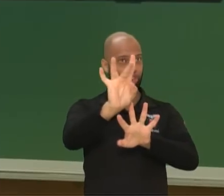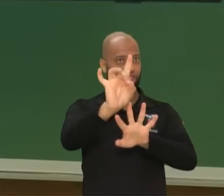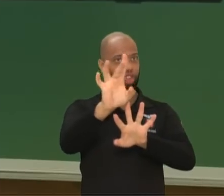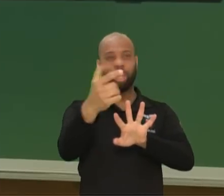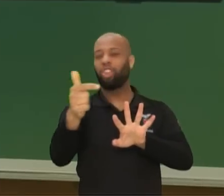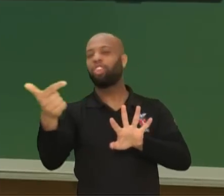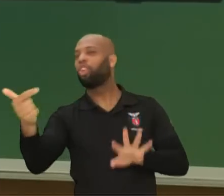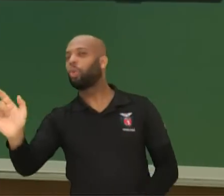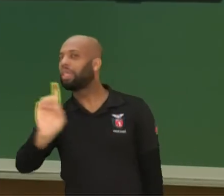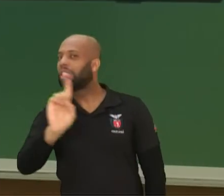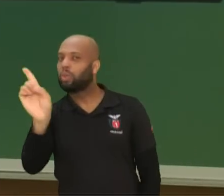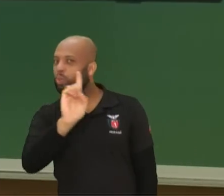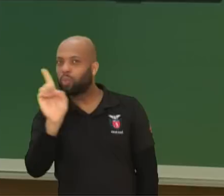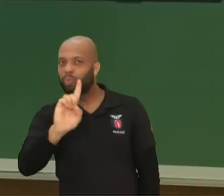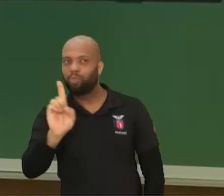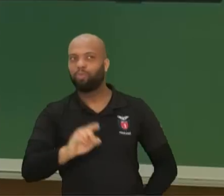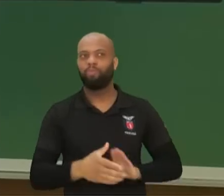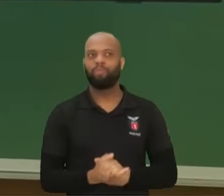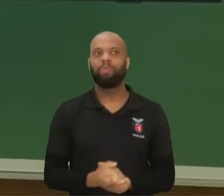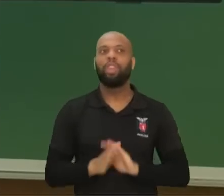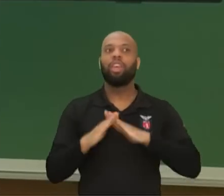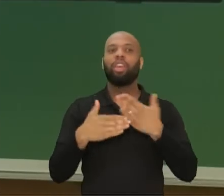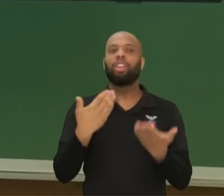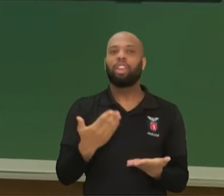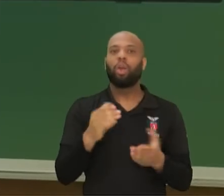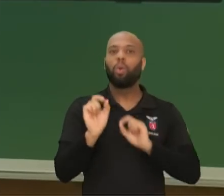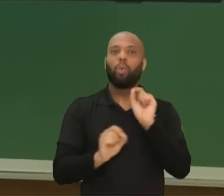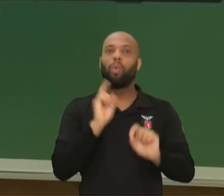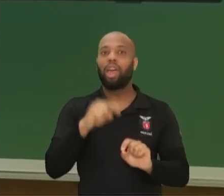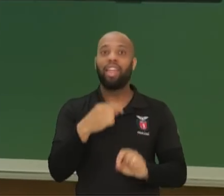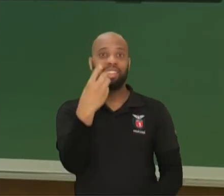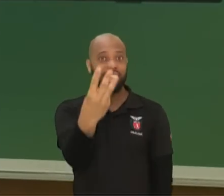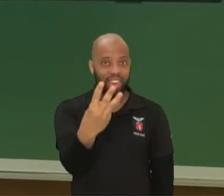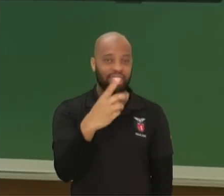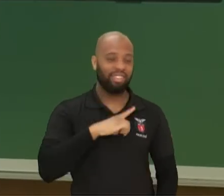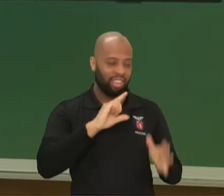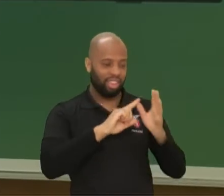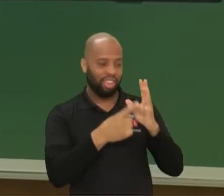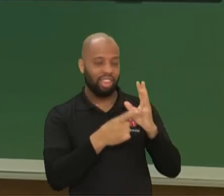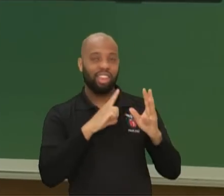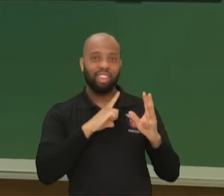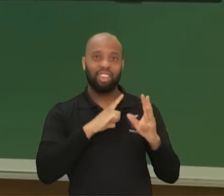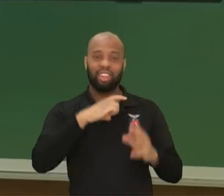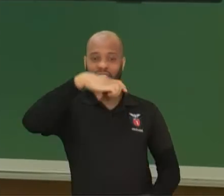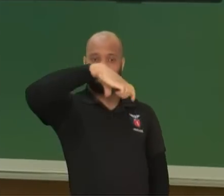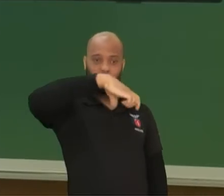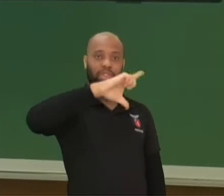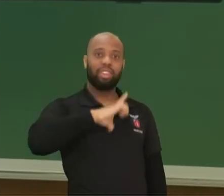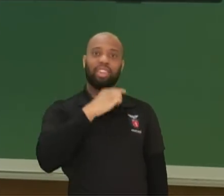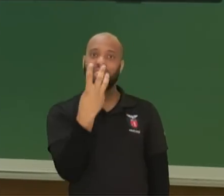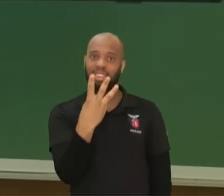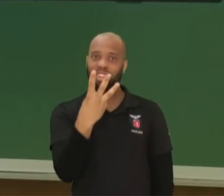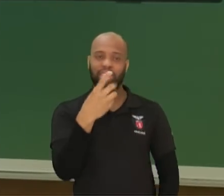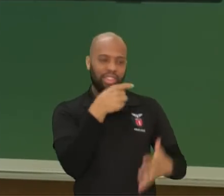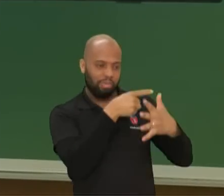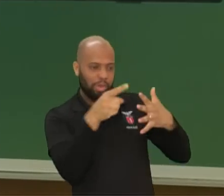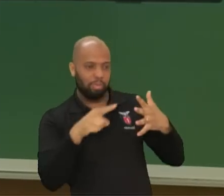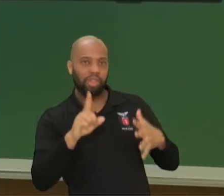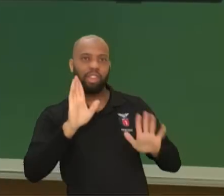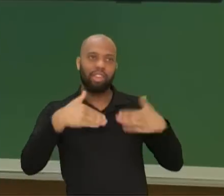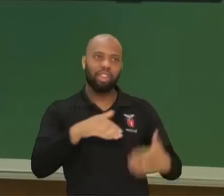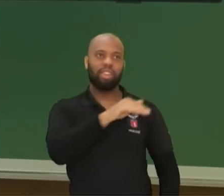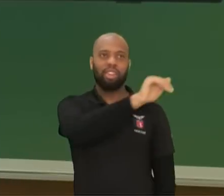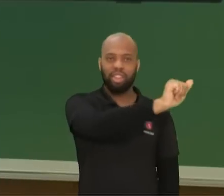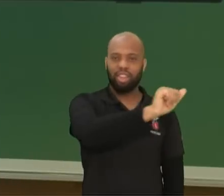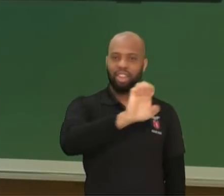outra vogal? Não, não tem, né? Então, essa interseção é formada por 3 elementos. Quais são esses elementos? A,